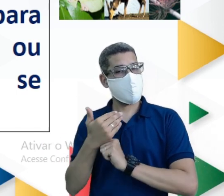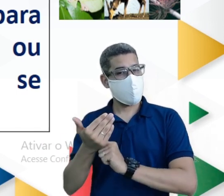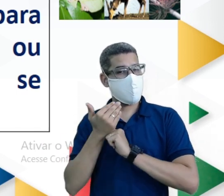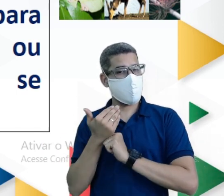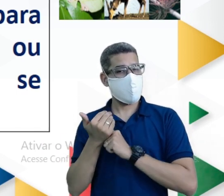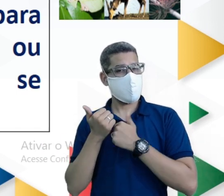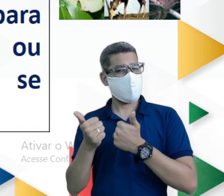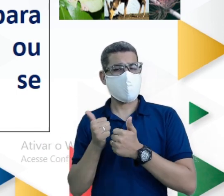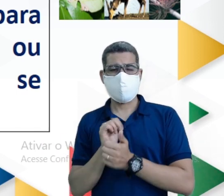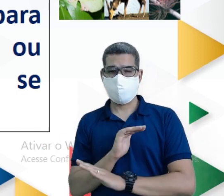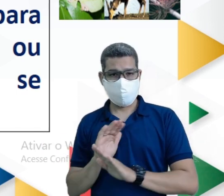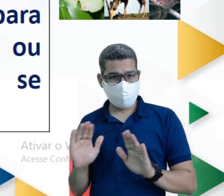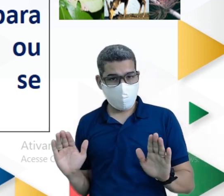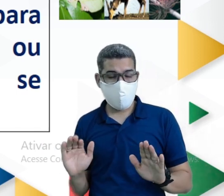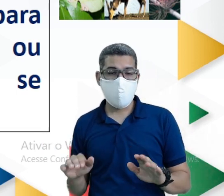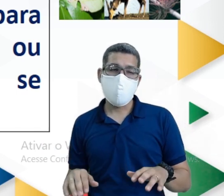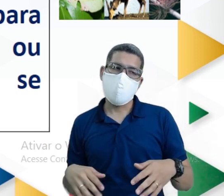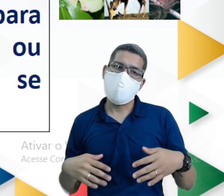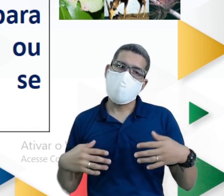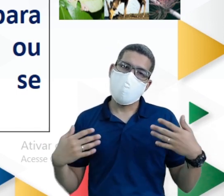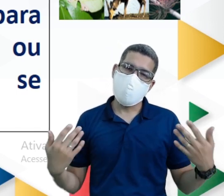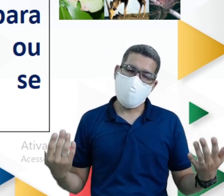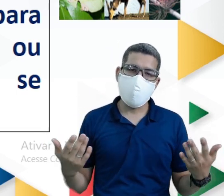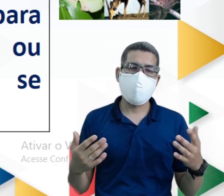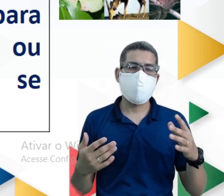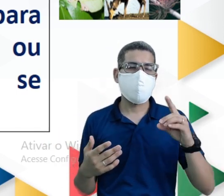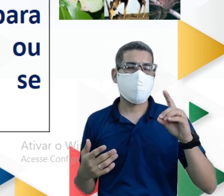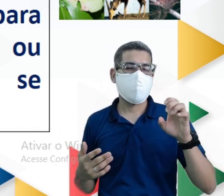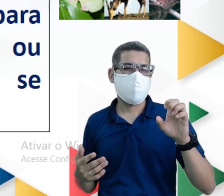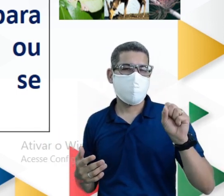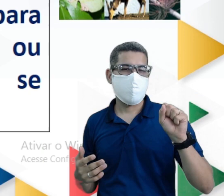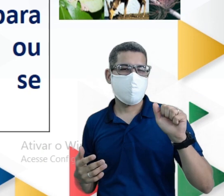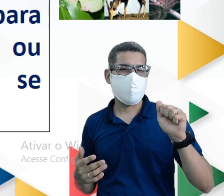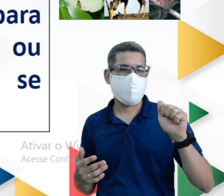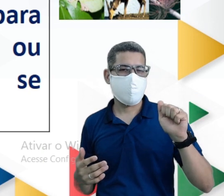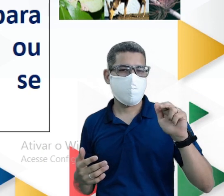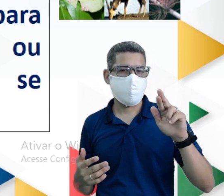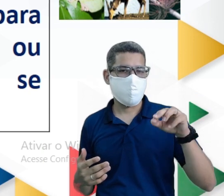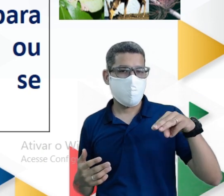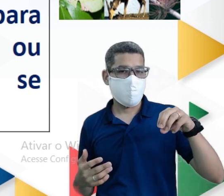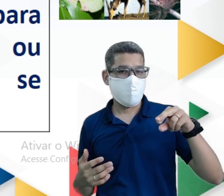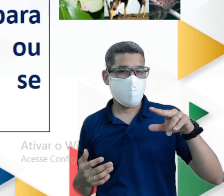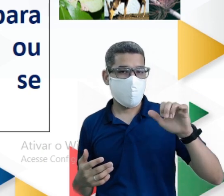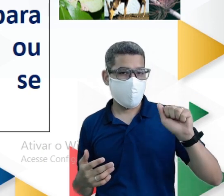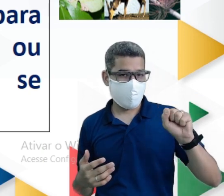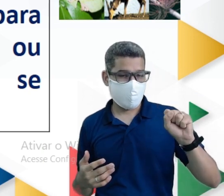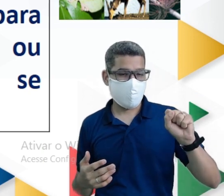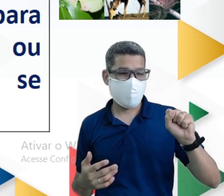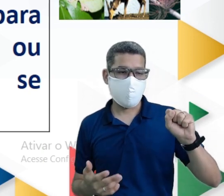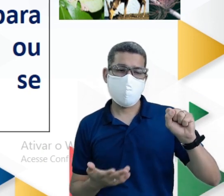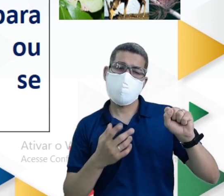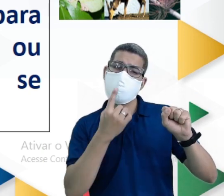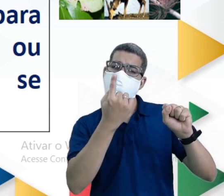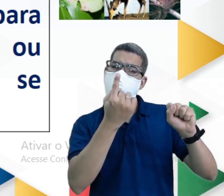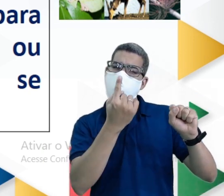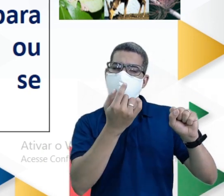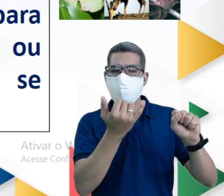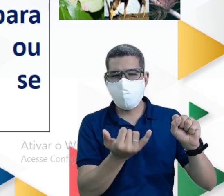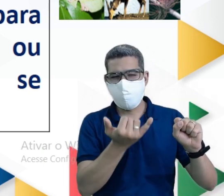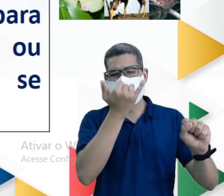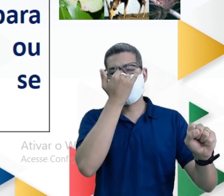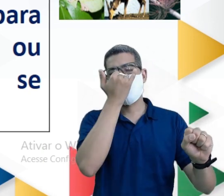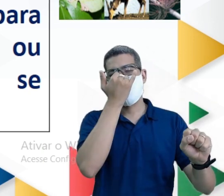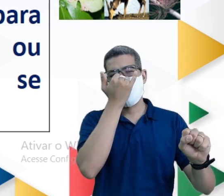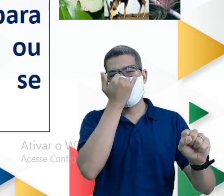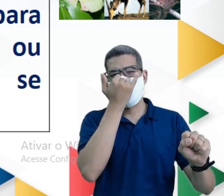Ou elas podem ser desarmônicas quando pelo menos um desses indivíduos irá sofrer